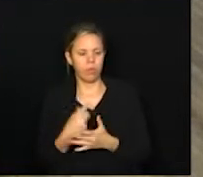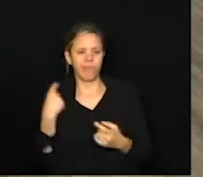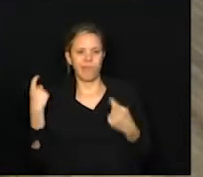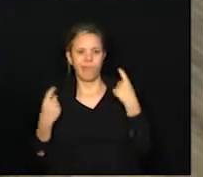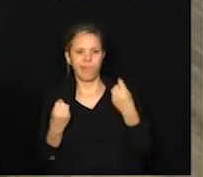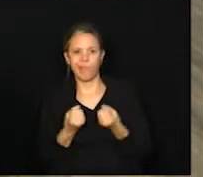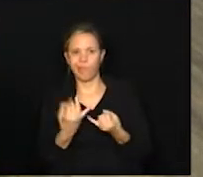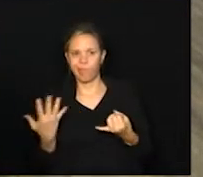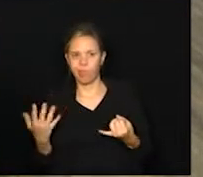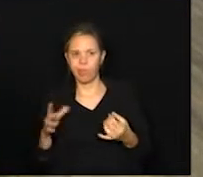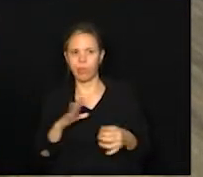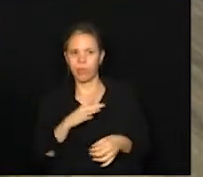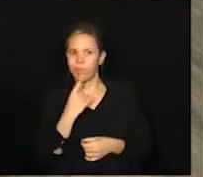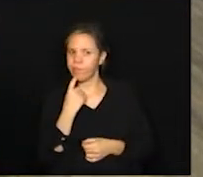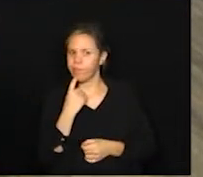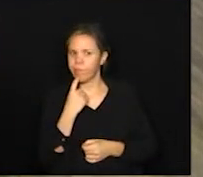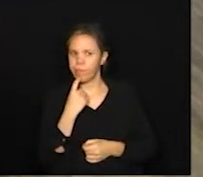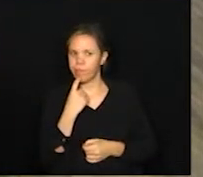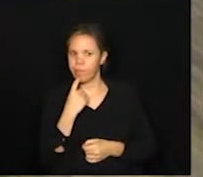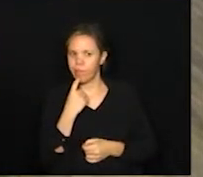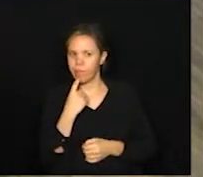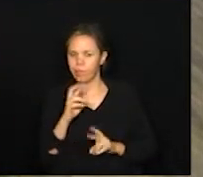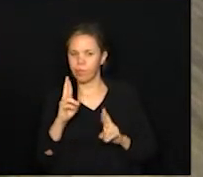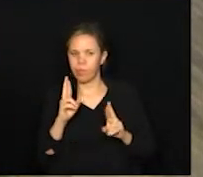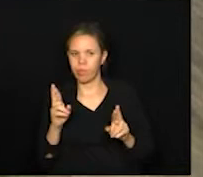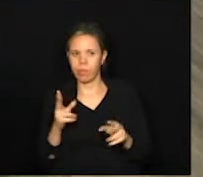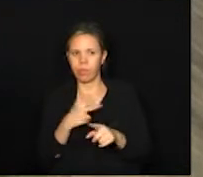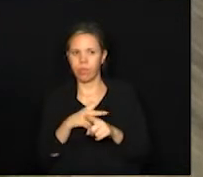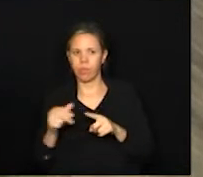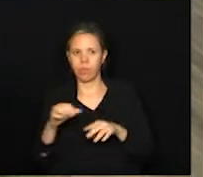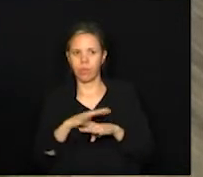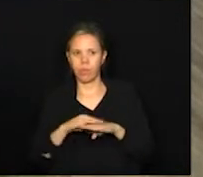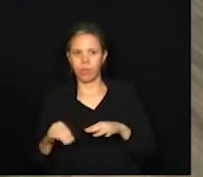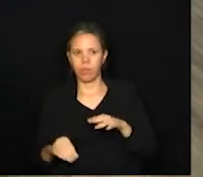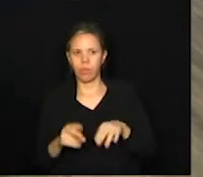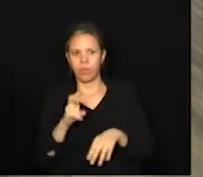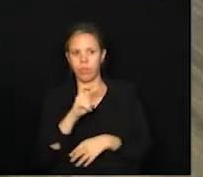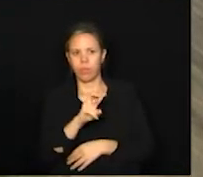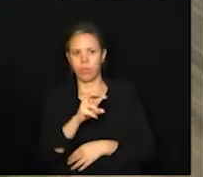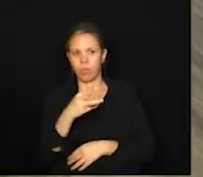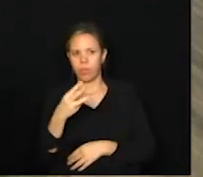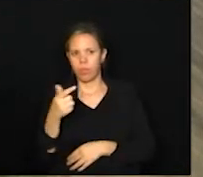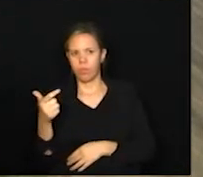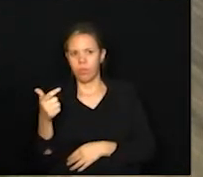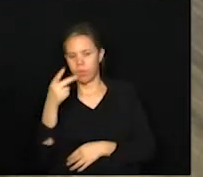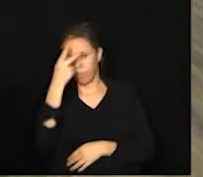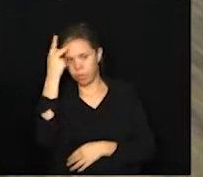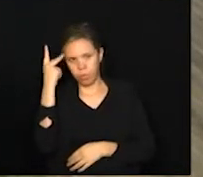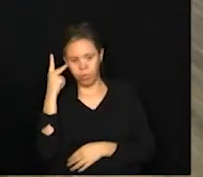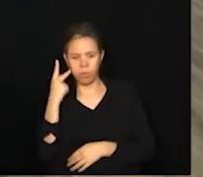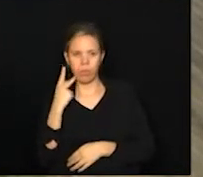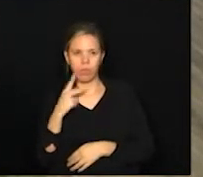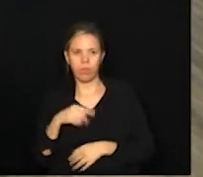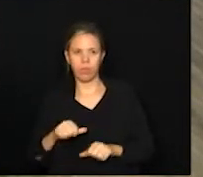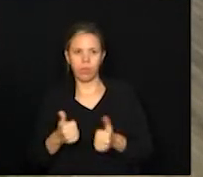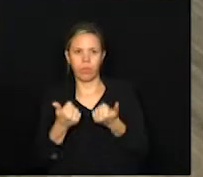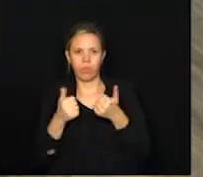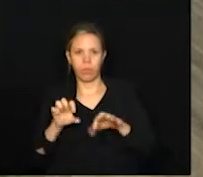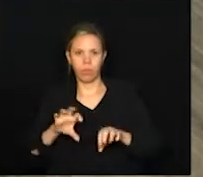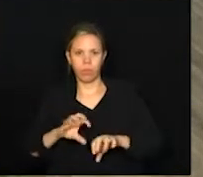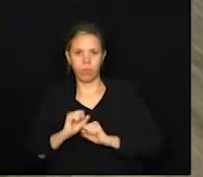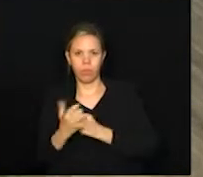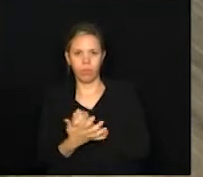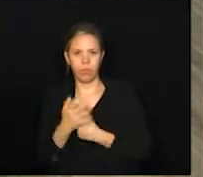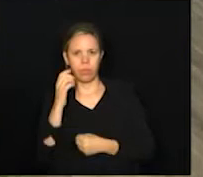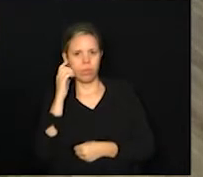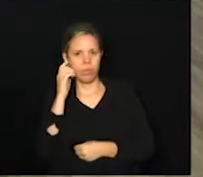muitos casos na cidade de Campinas. A gente torce para a recuperação dessas 532 pessoas que testaram positivo